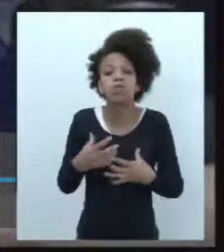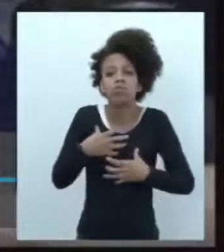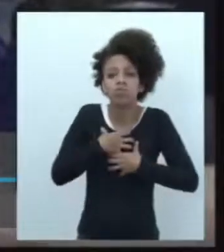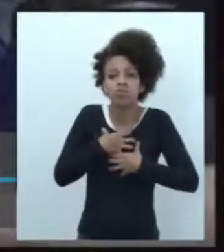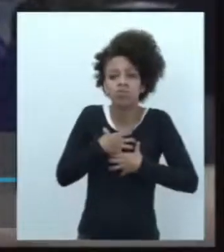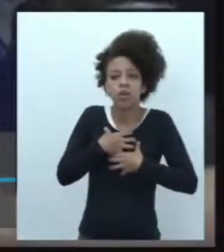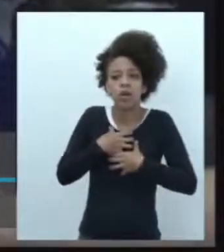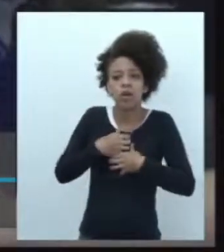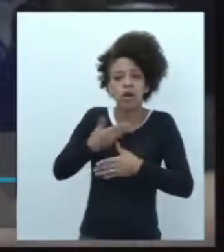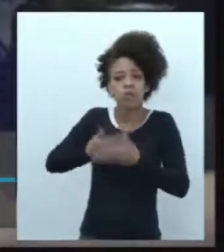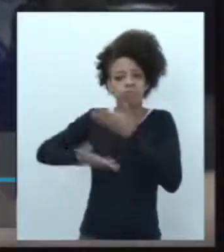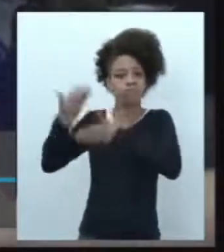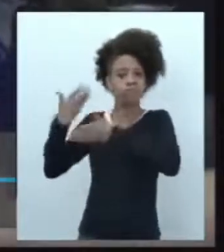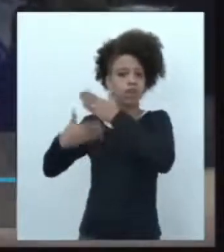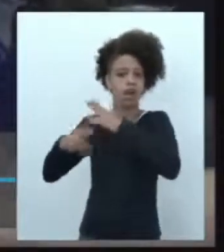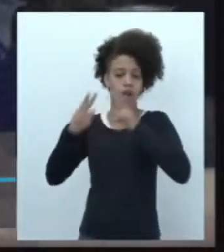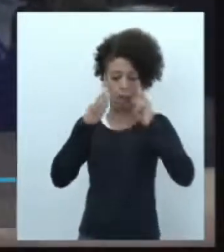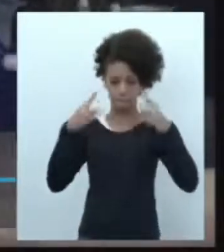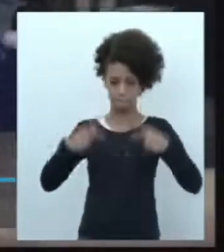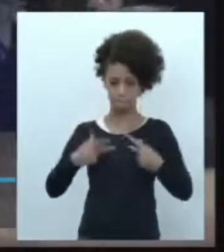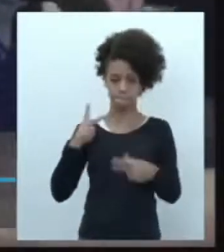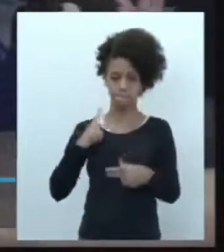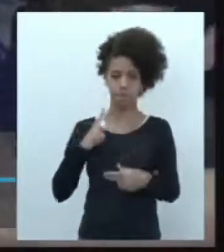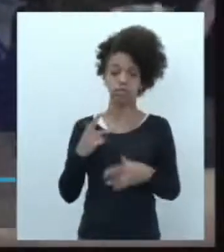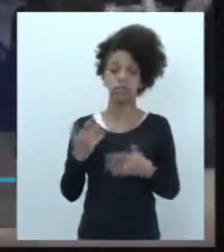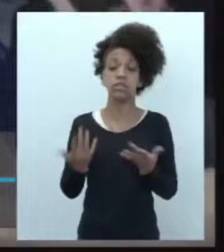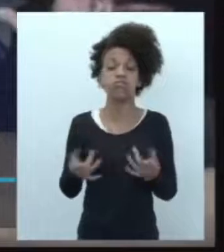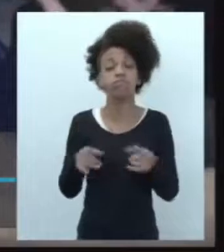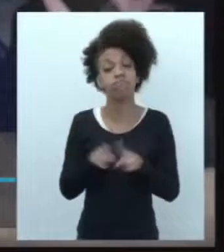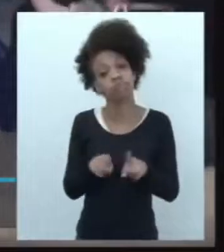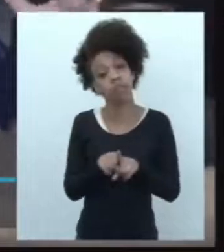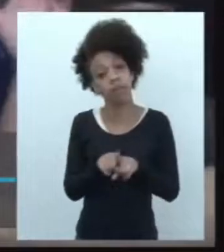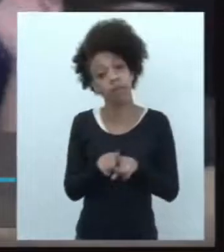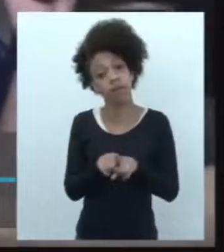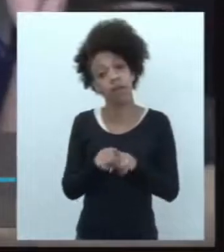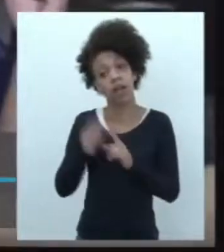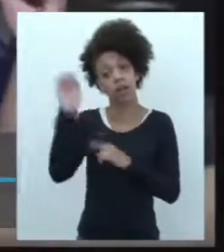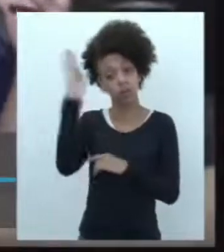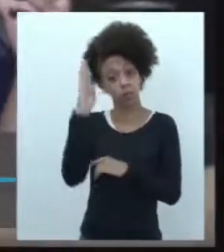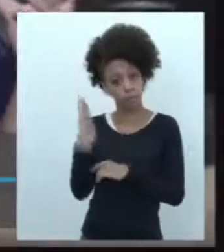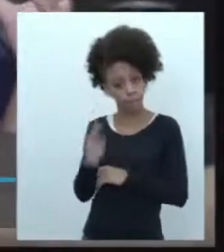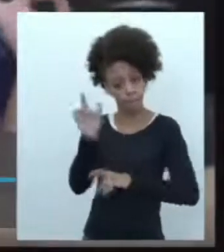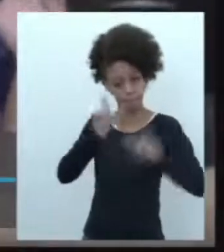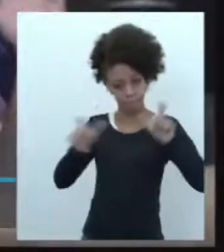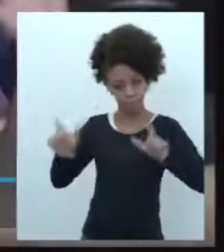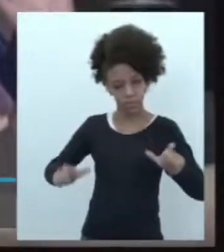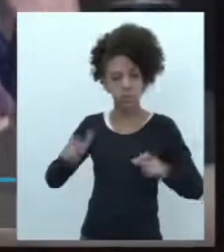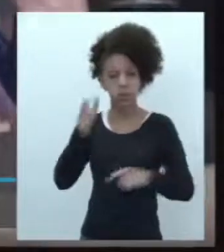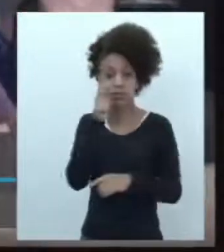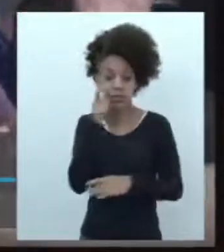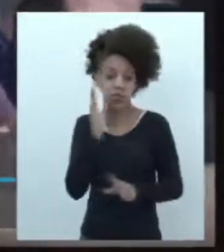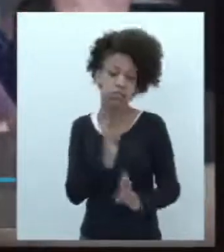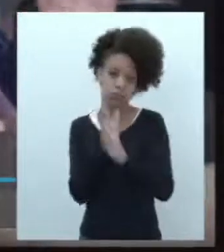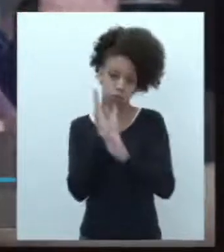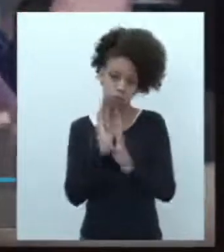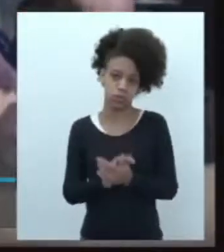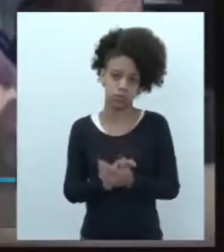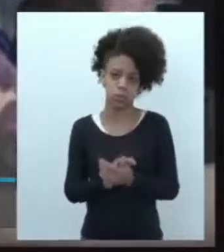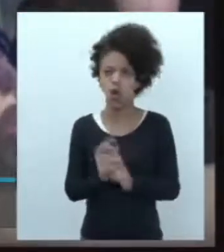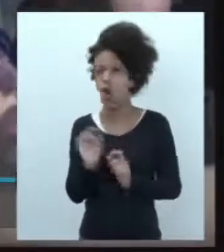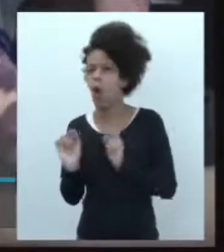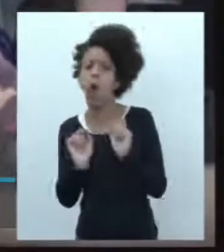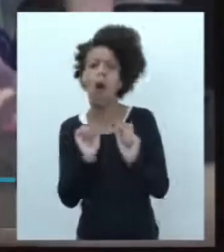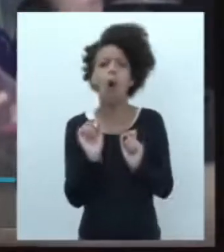minha ancestralidade, a minha pessoal e a do brasileiro, é isso que me interessa descobrir, quer dizer, onde que a